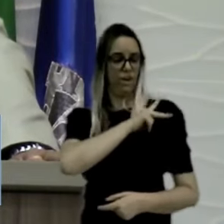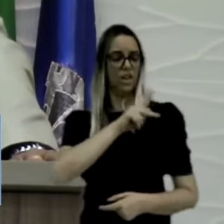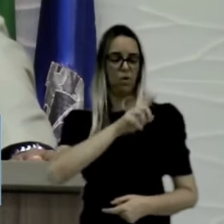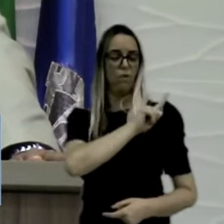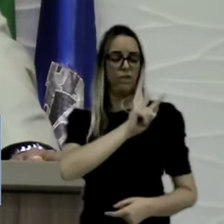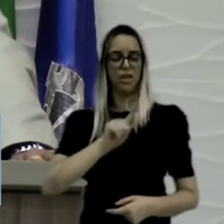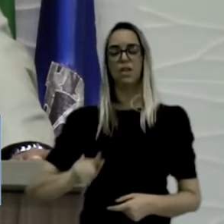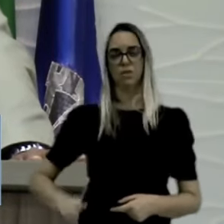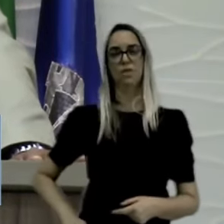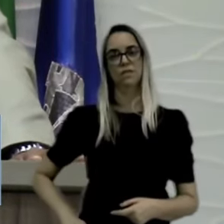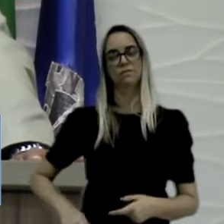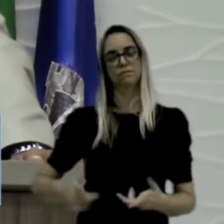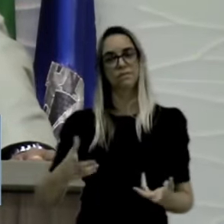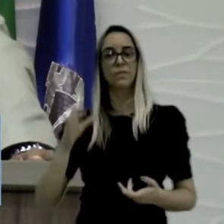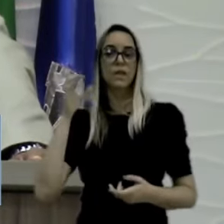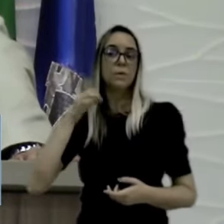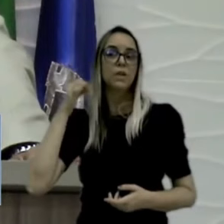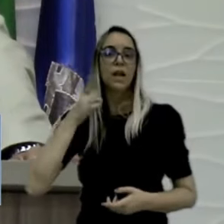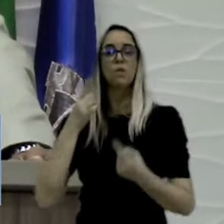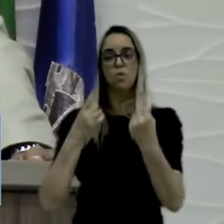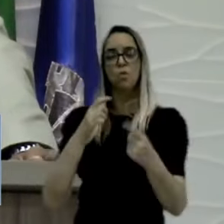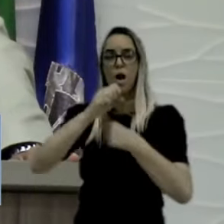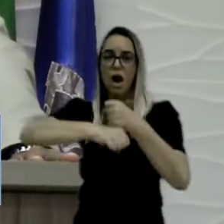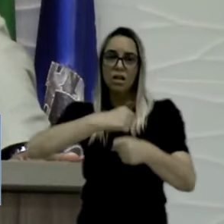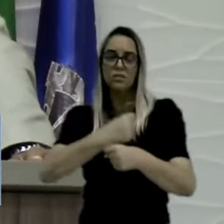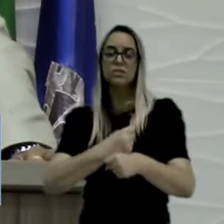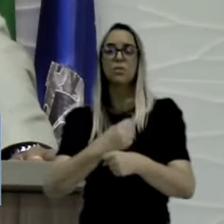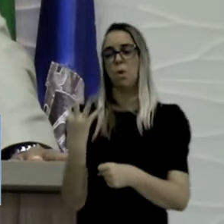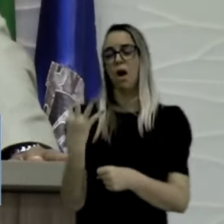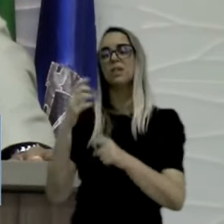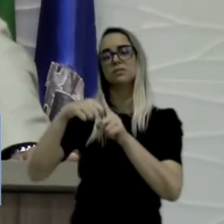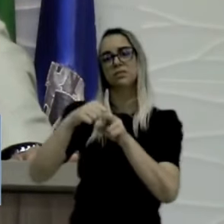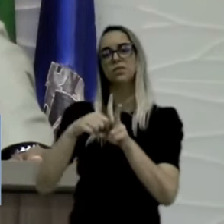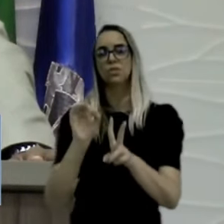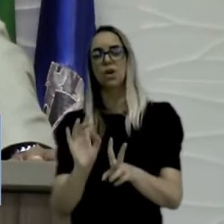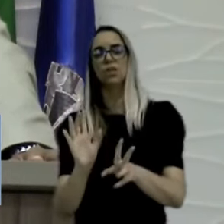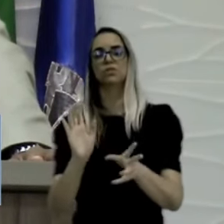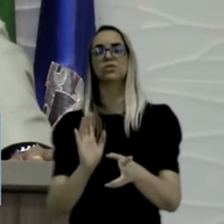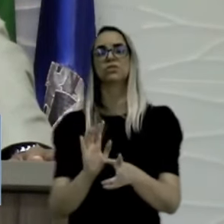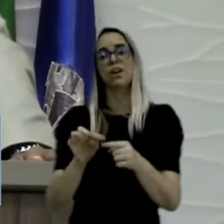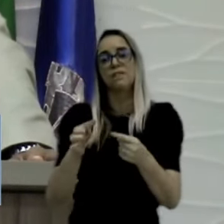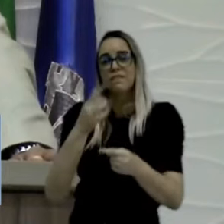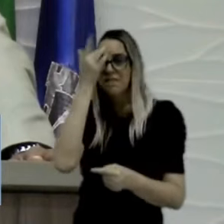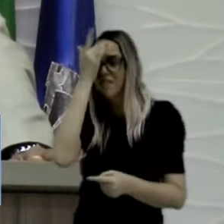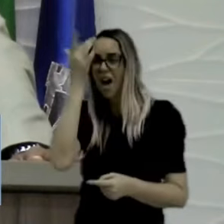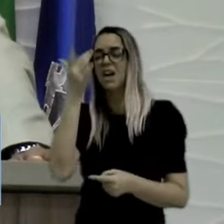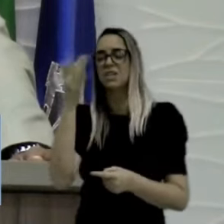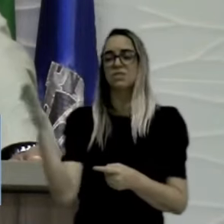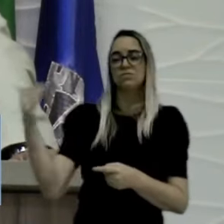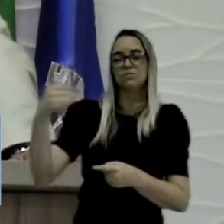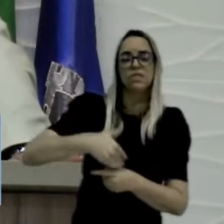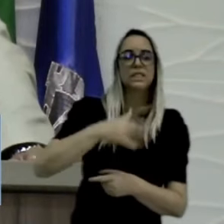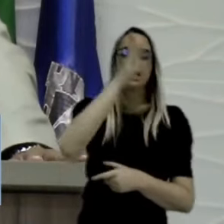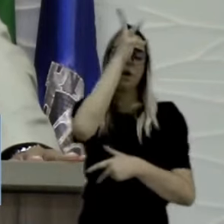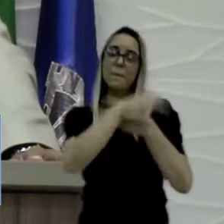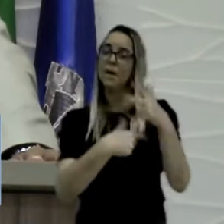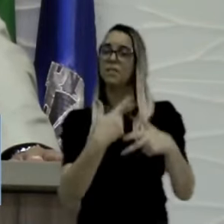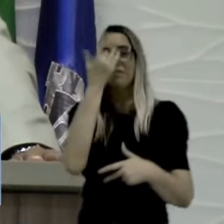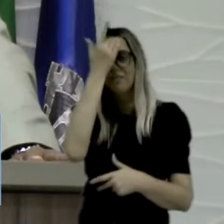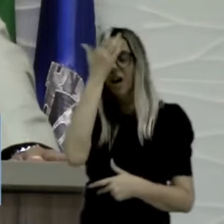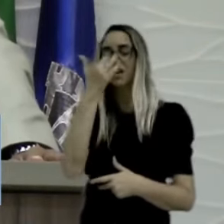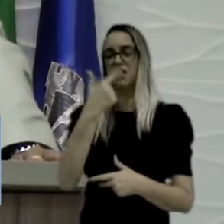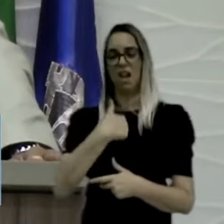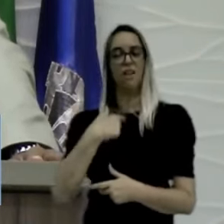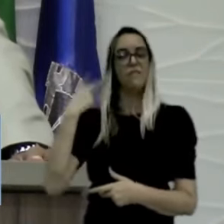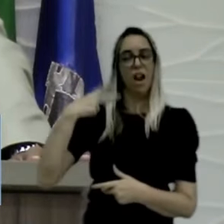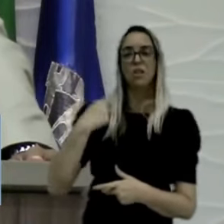tem 1 ano e 4 meses, eu sei que não é fácil você chegar e dizer assim, vamos trazer as coisas para São Bento. Se fosse fácil, eu como